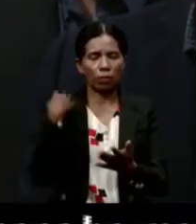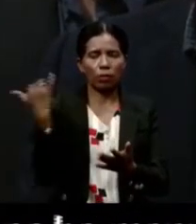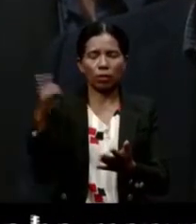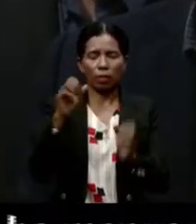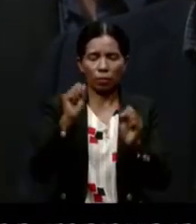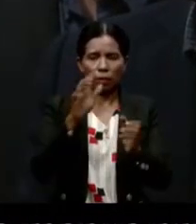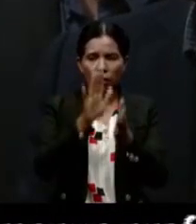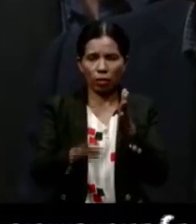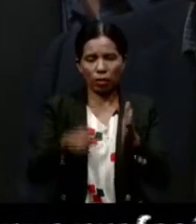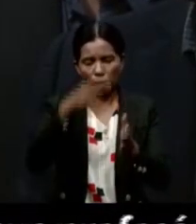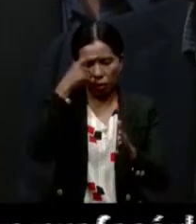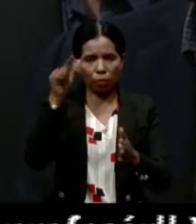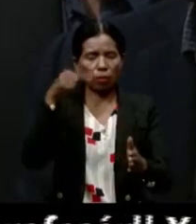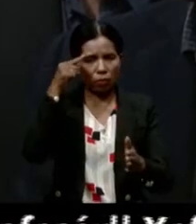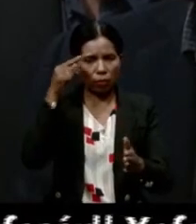menos, tamo o governo for